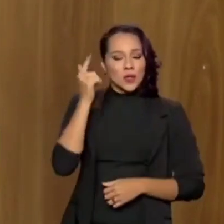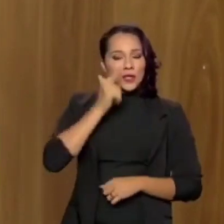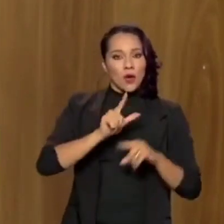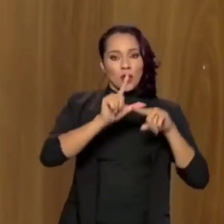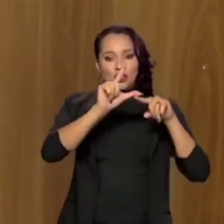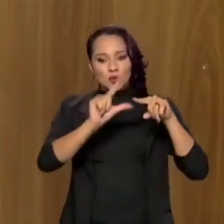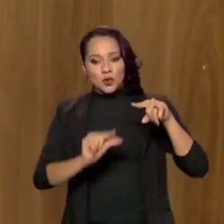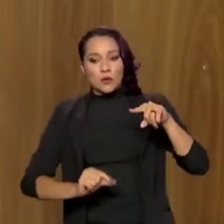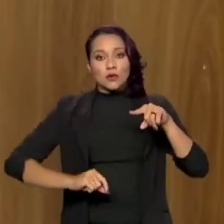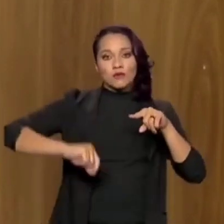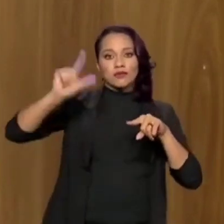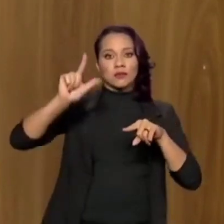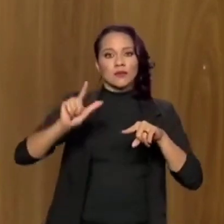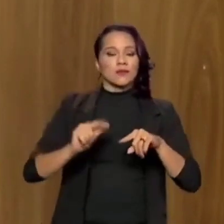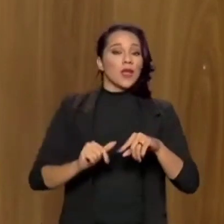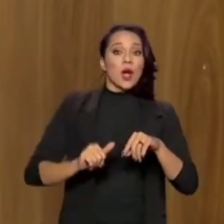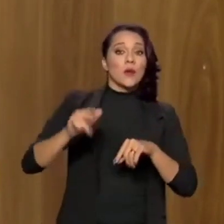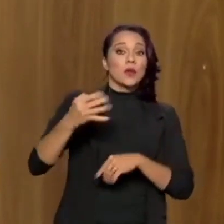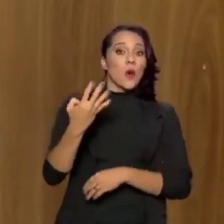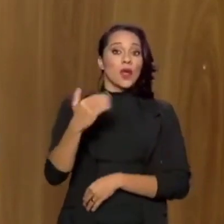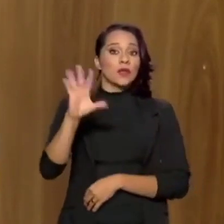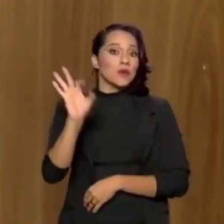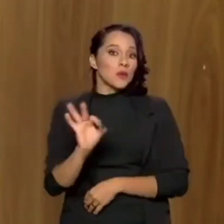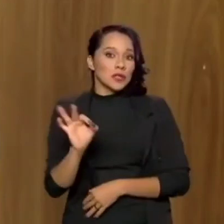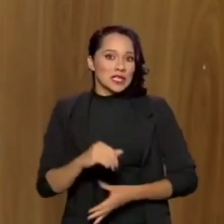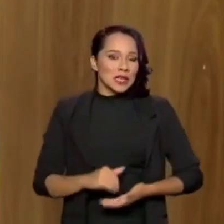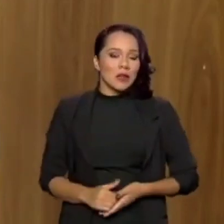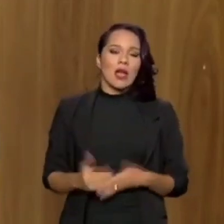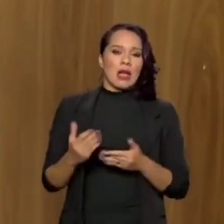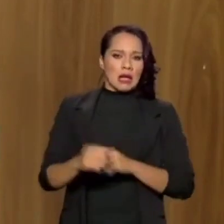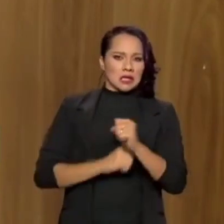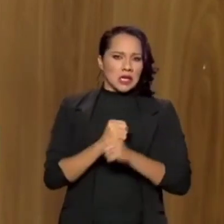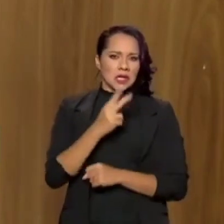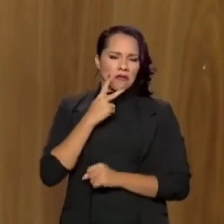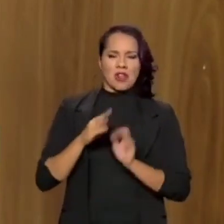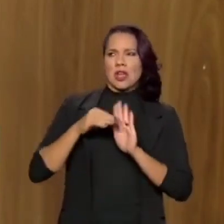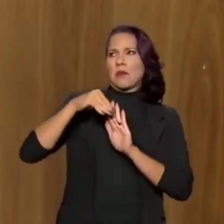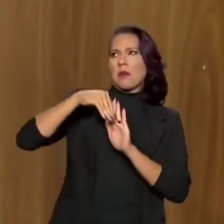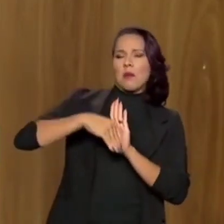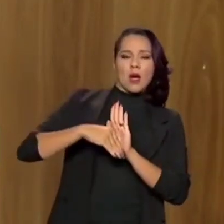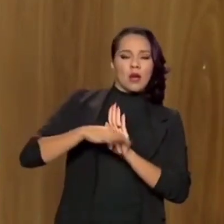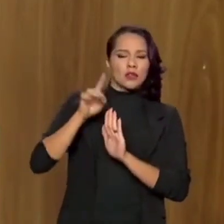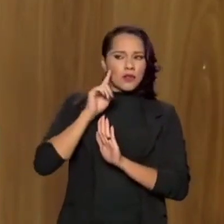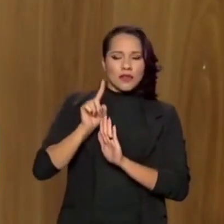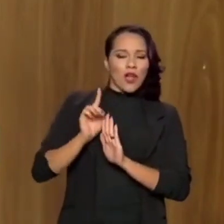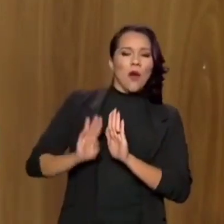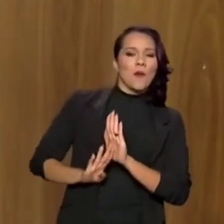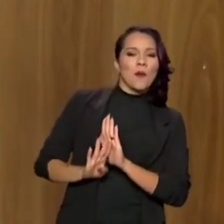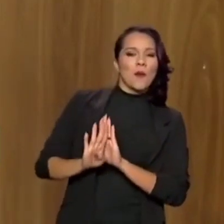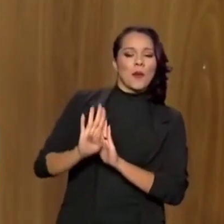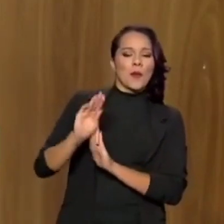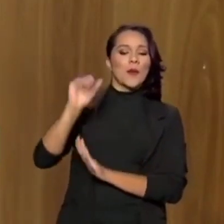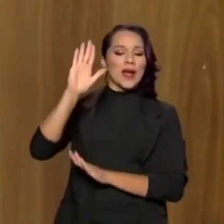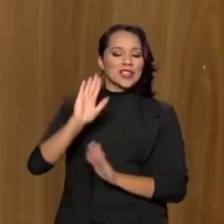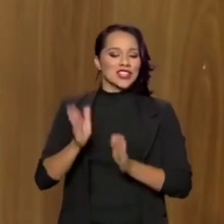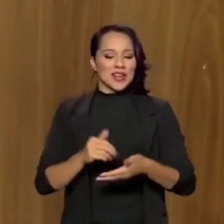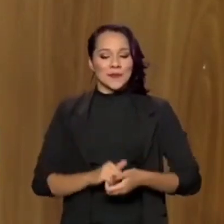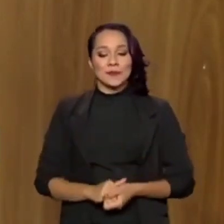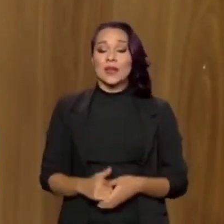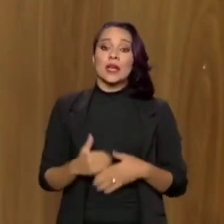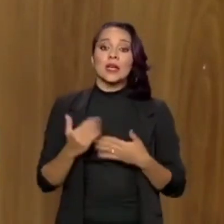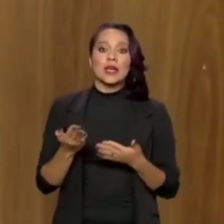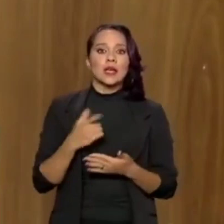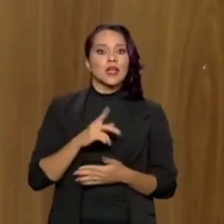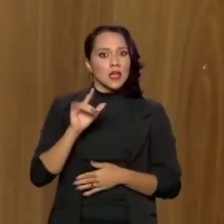Cresceu 4,5%. Esse ano, que diziam que ia haver uma recessão, já estão revendo para cima o tempo inteiro. Ia ser